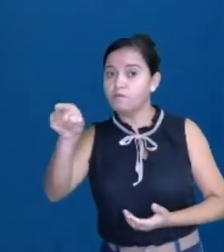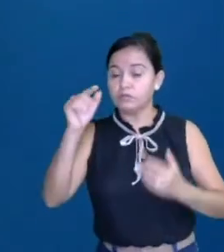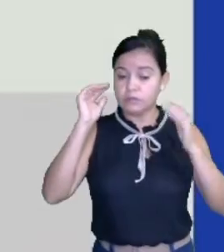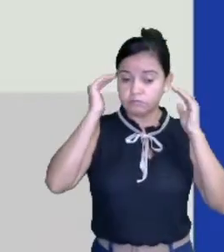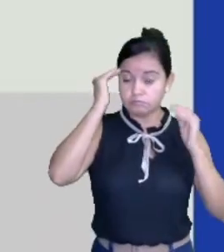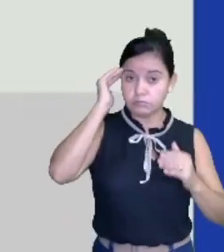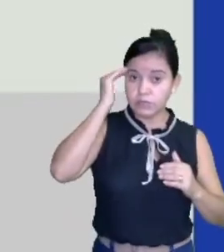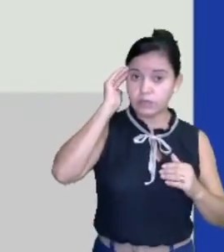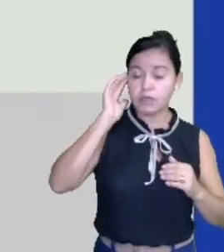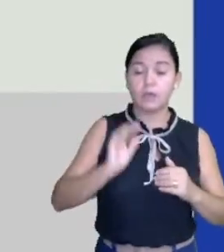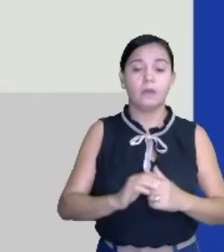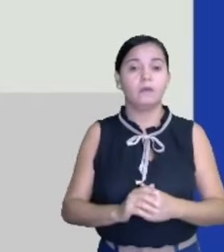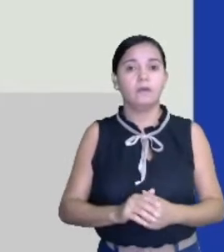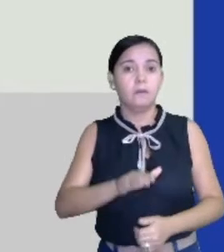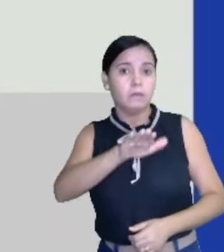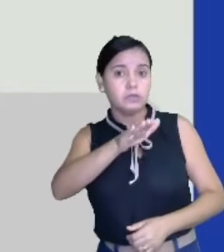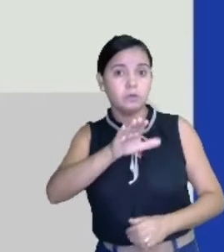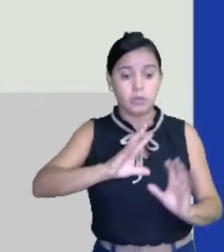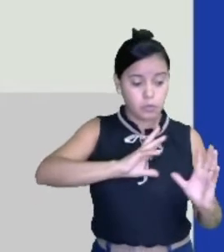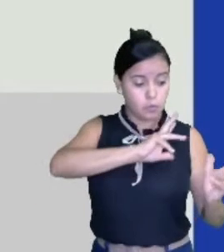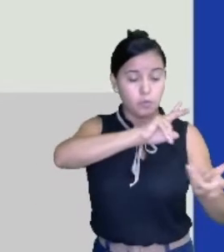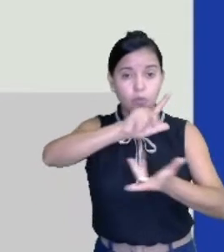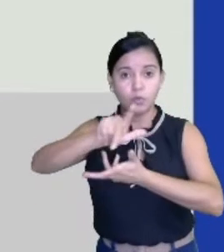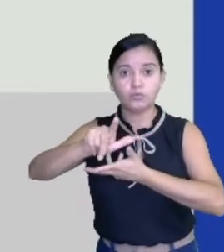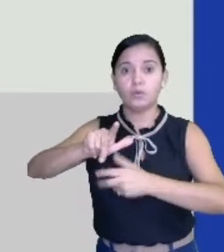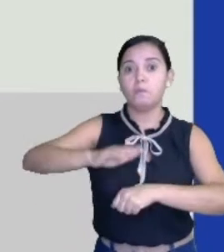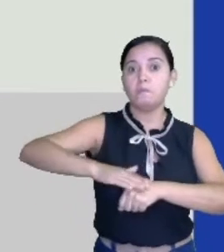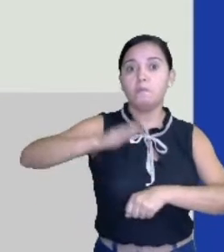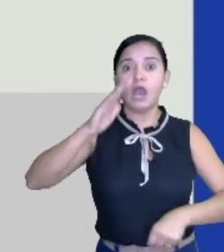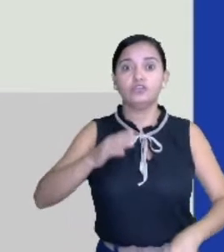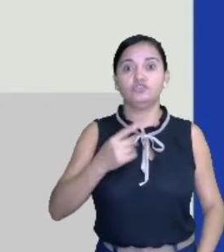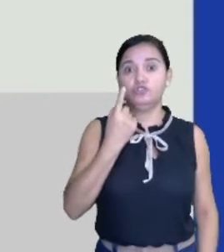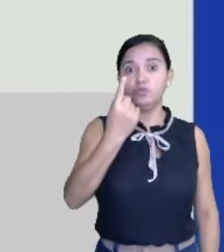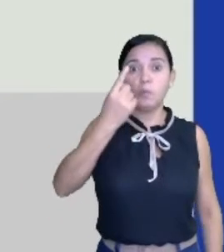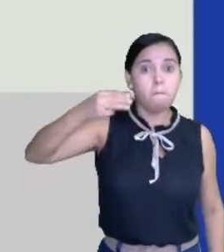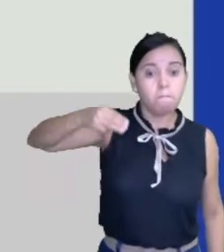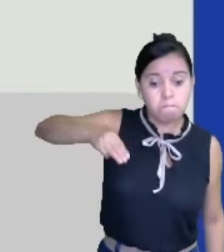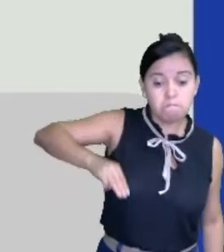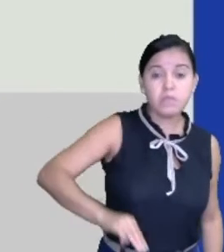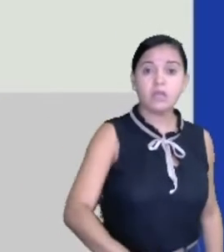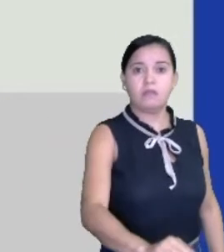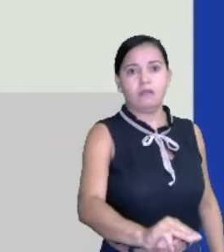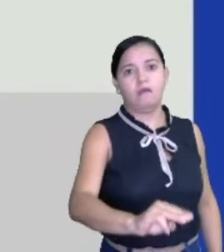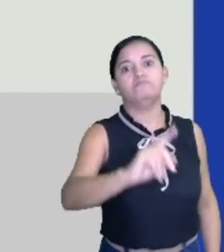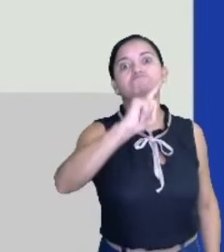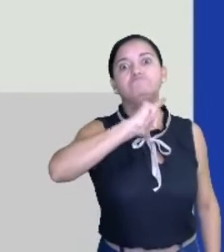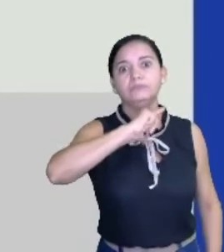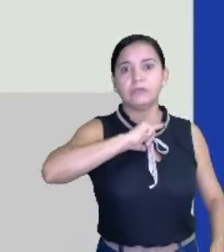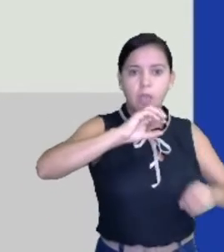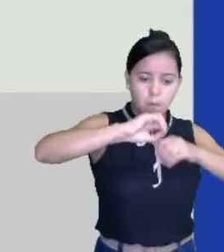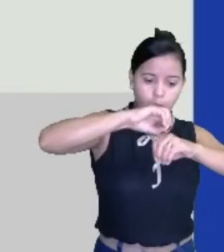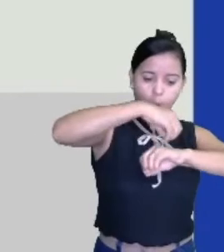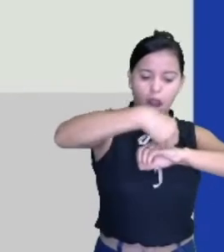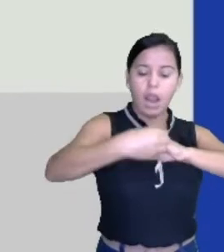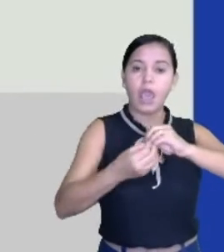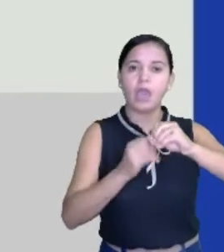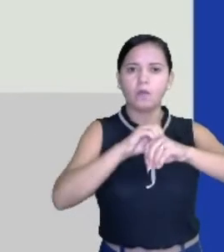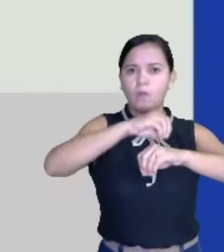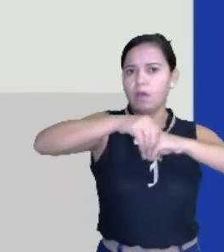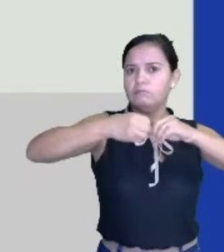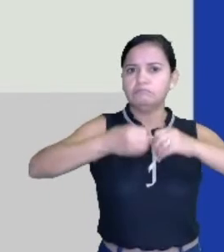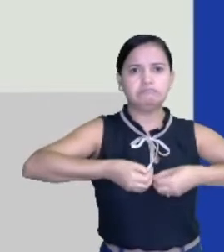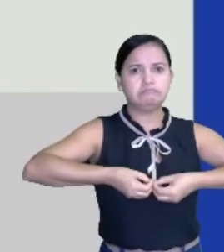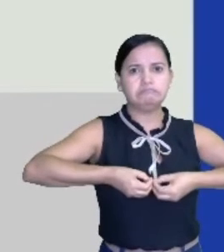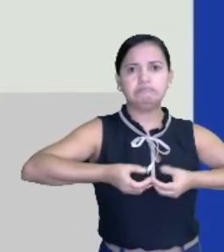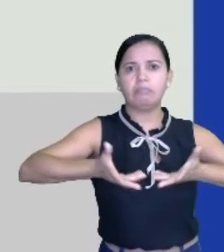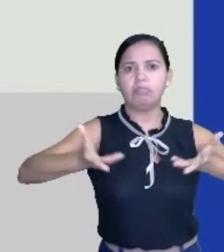entenderem que, em média, no mundo, a gente tinha mais de 1 milhão de toneladas dessa molécula sendo liberada e aí,